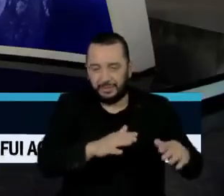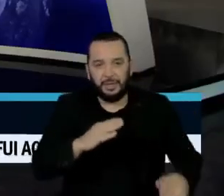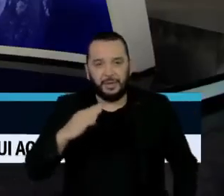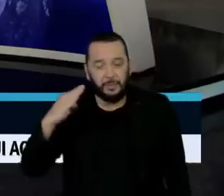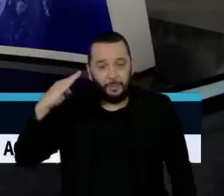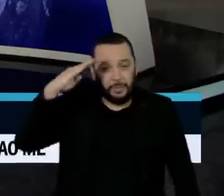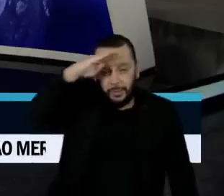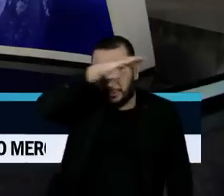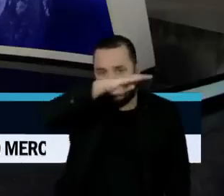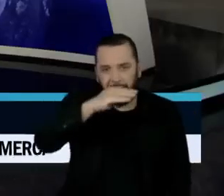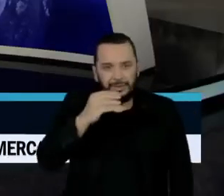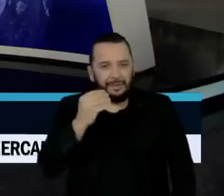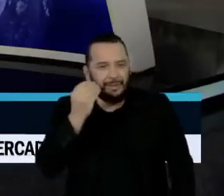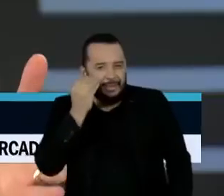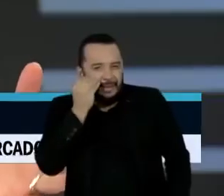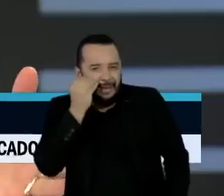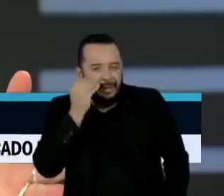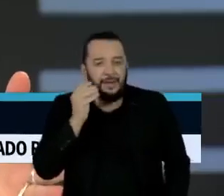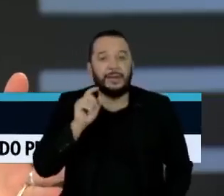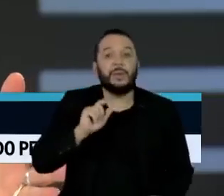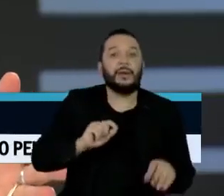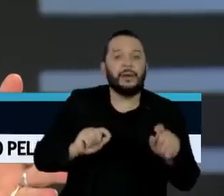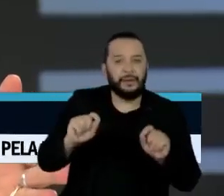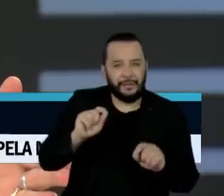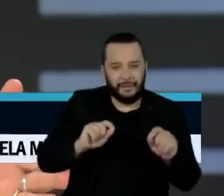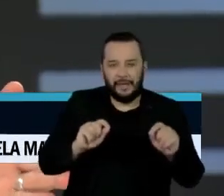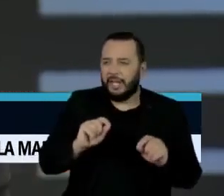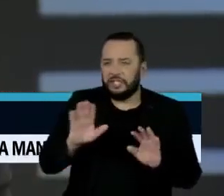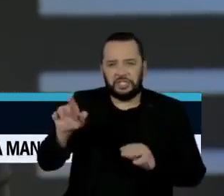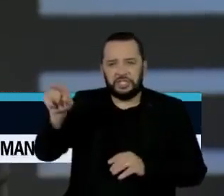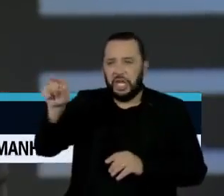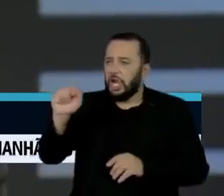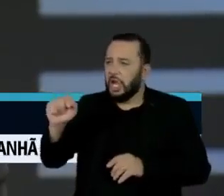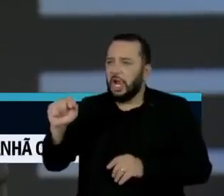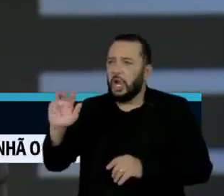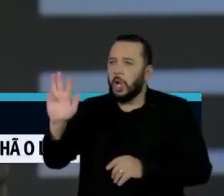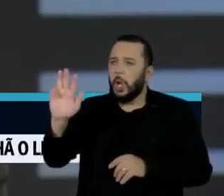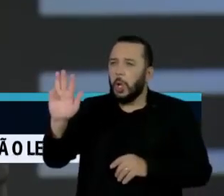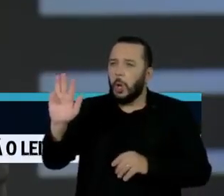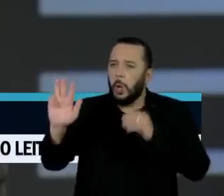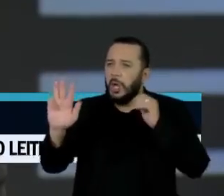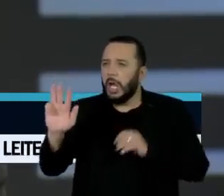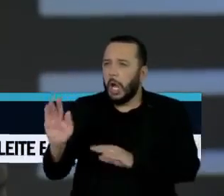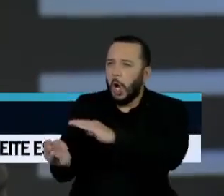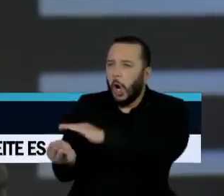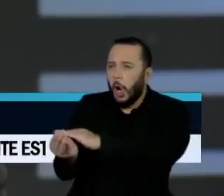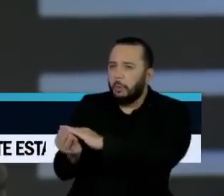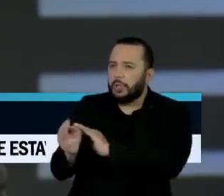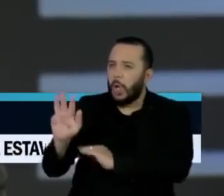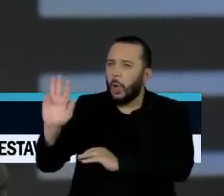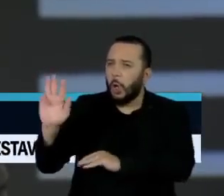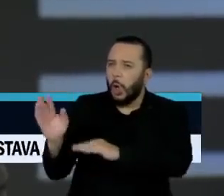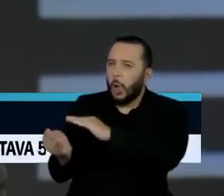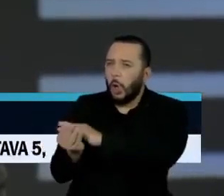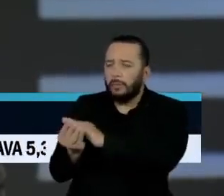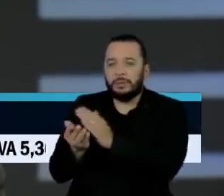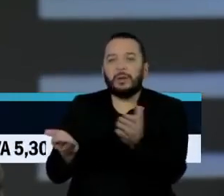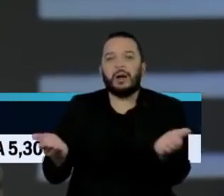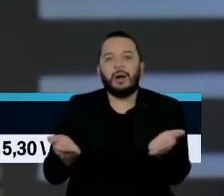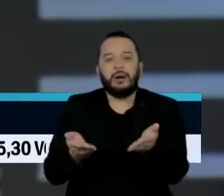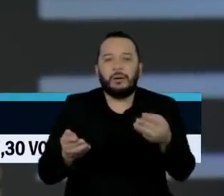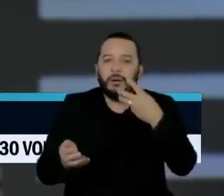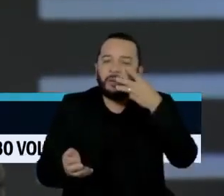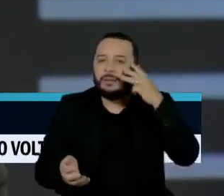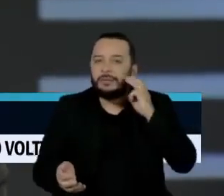ia usar a ferramenta da corrupção para atingir não ex-presidente Lula com esse a história do MEC a prisão de um